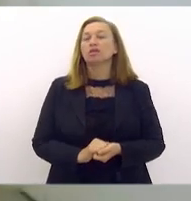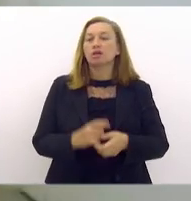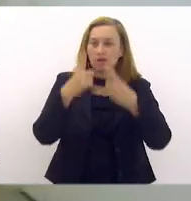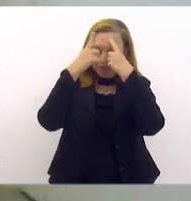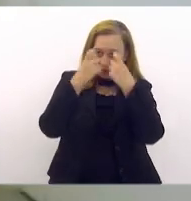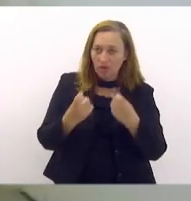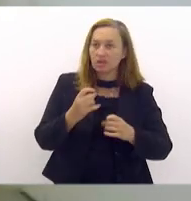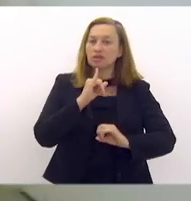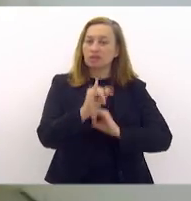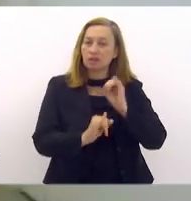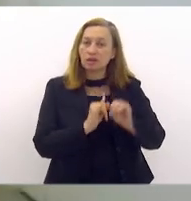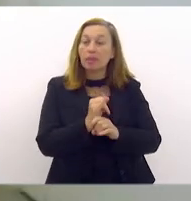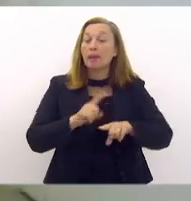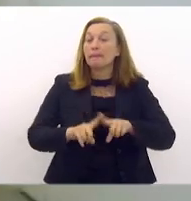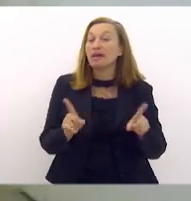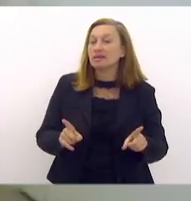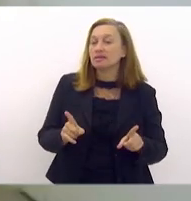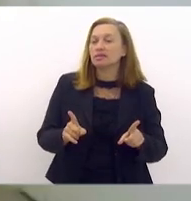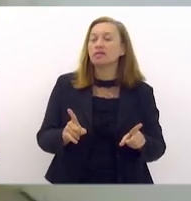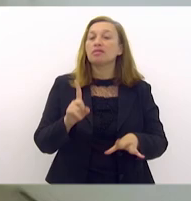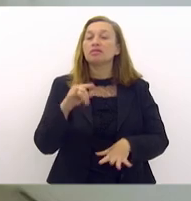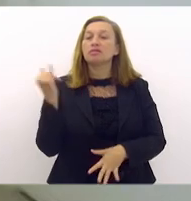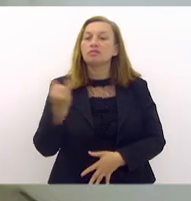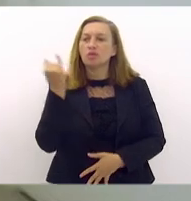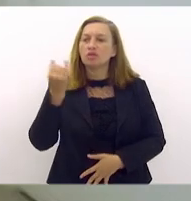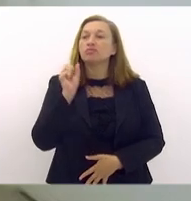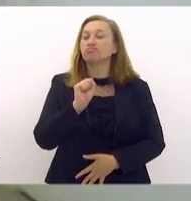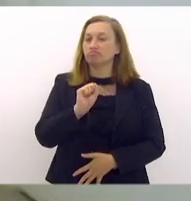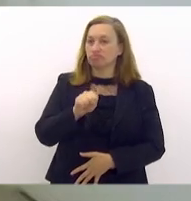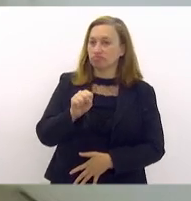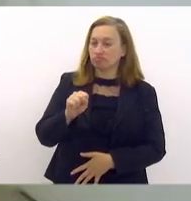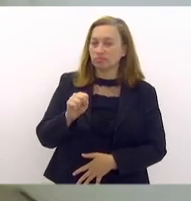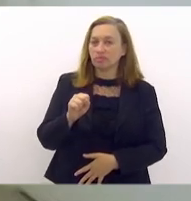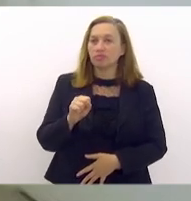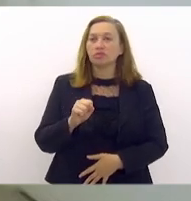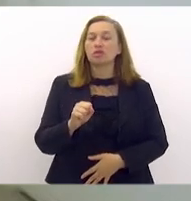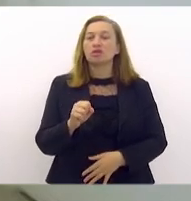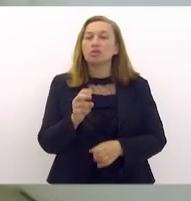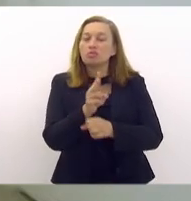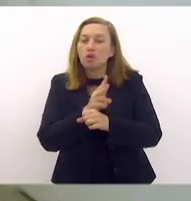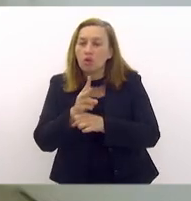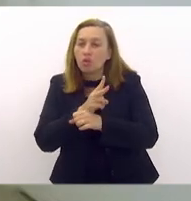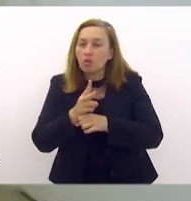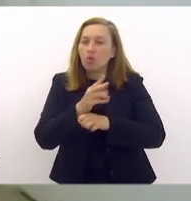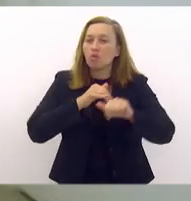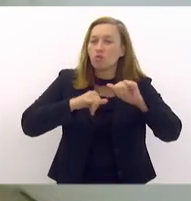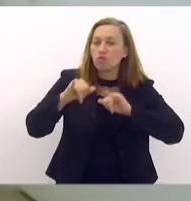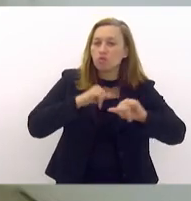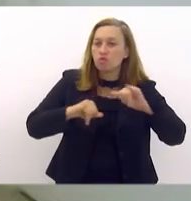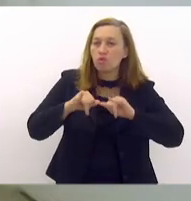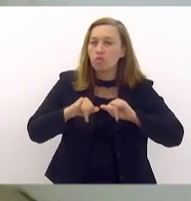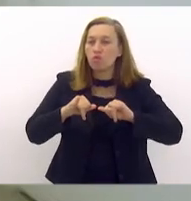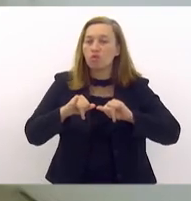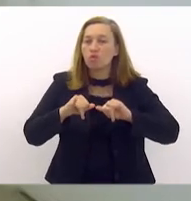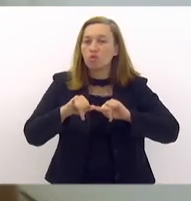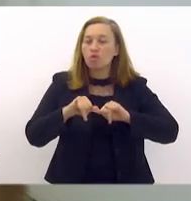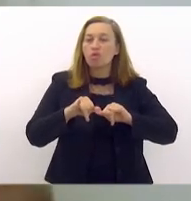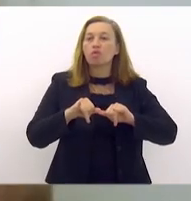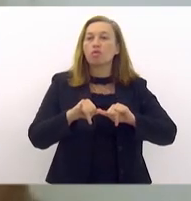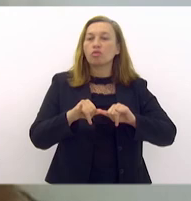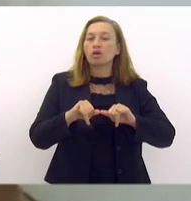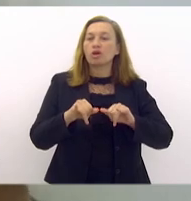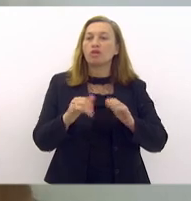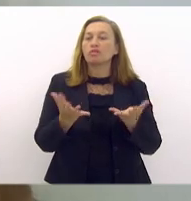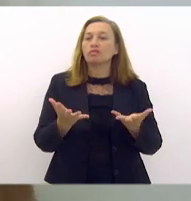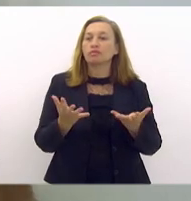na internet. Mas é importante, sim, buscar dados, investigar e qualificar melhor